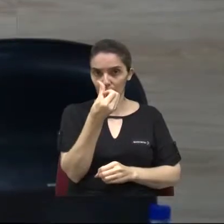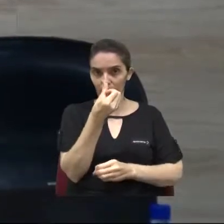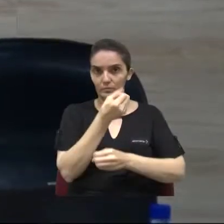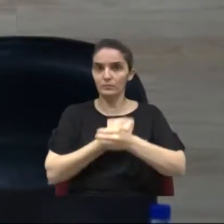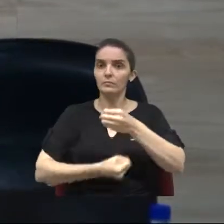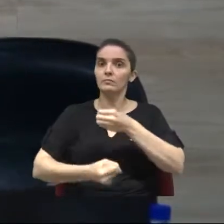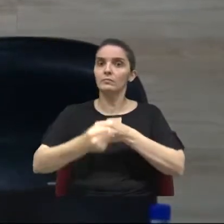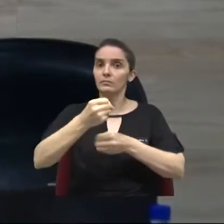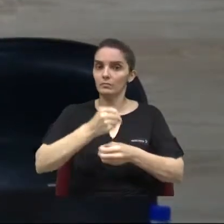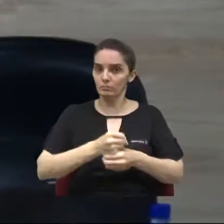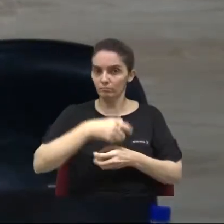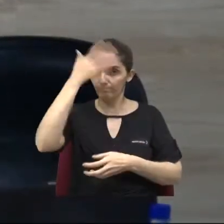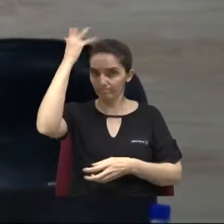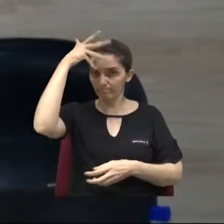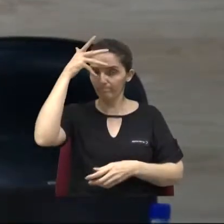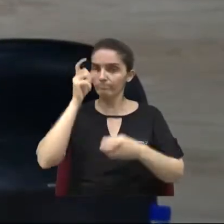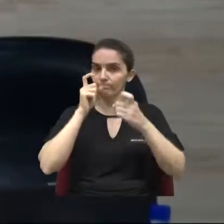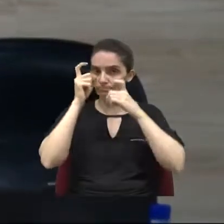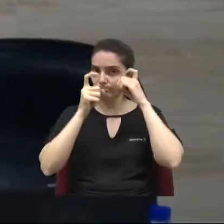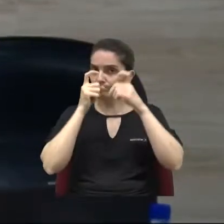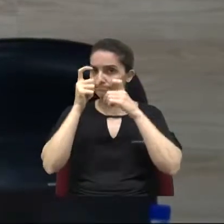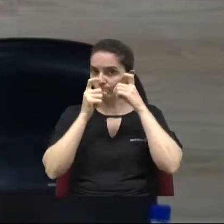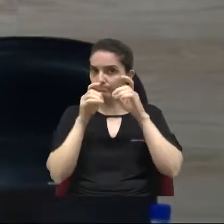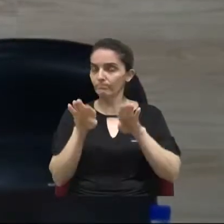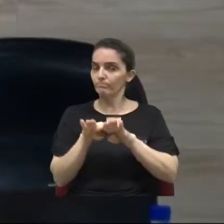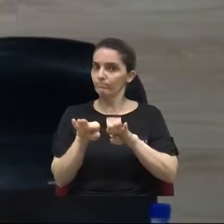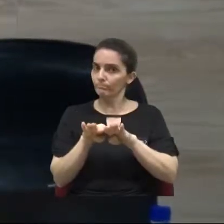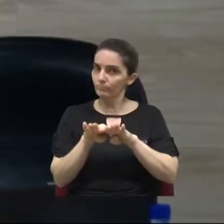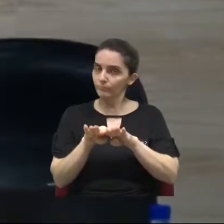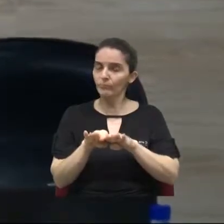tem me preocupado muito, que é referente